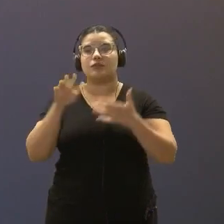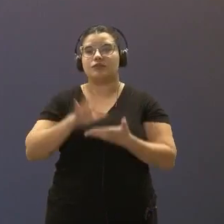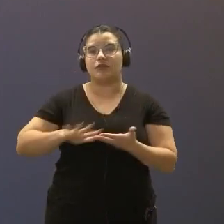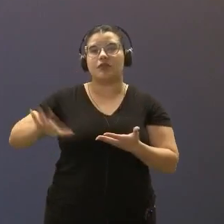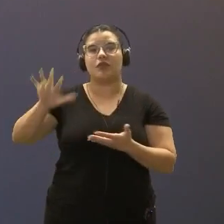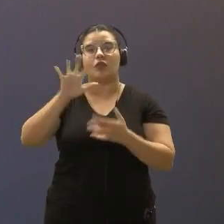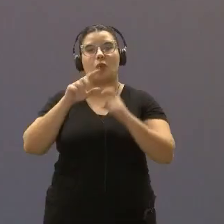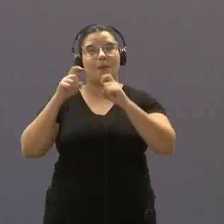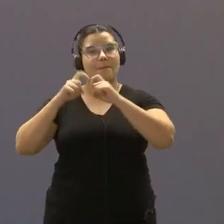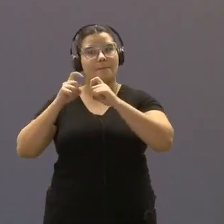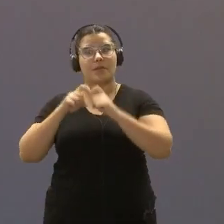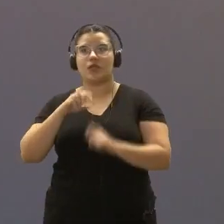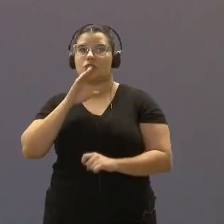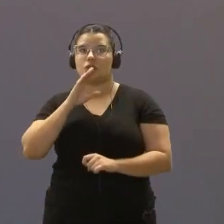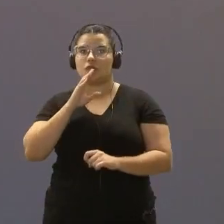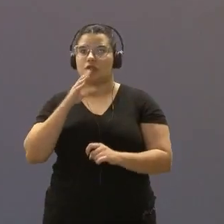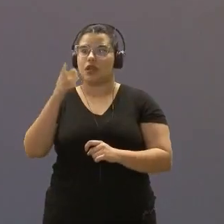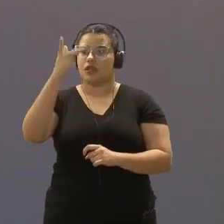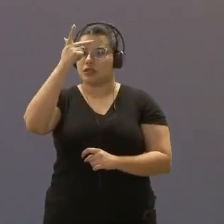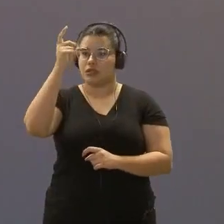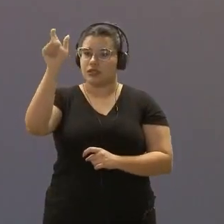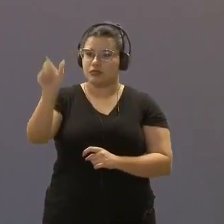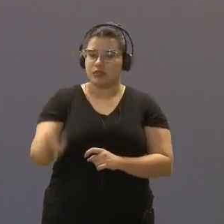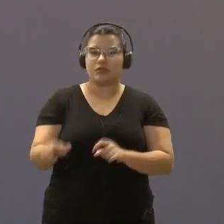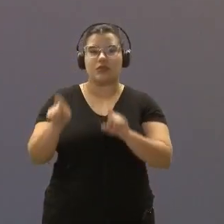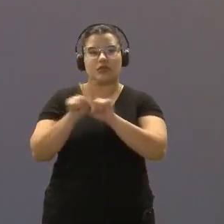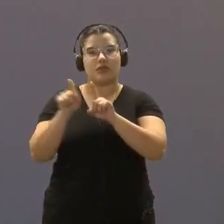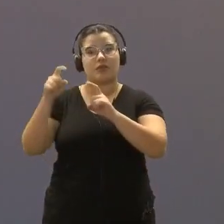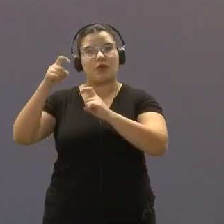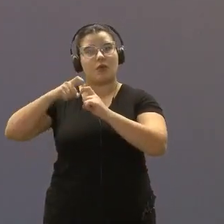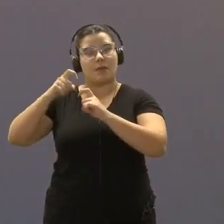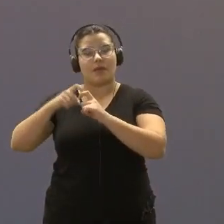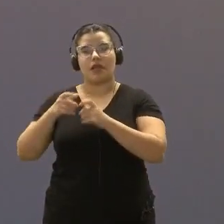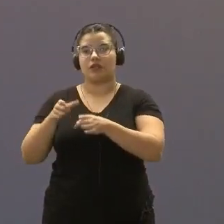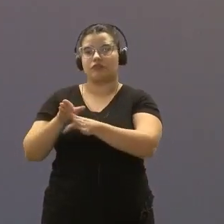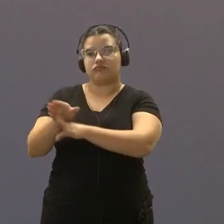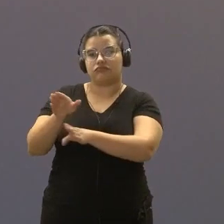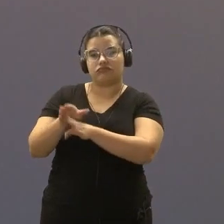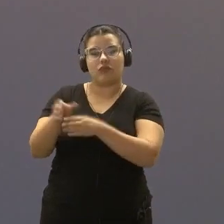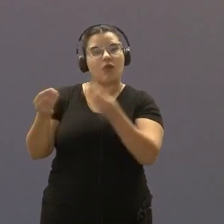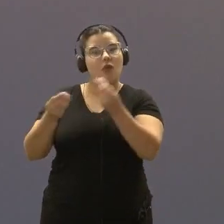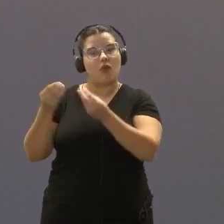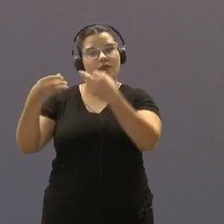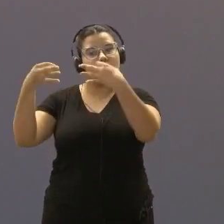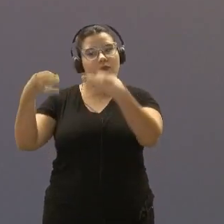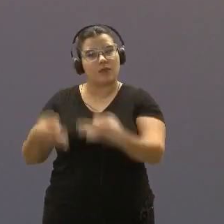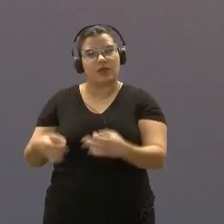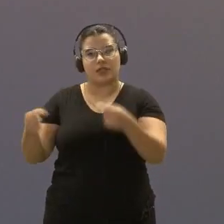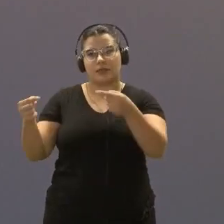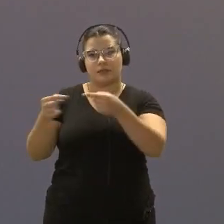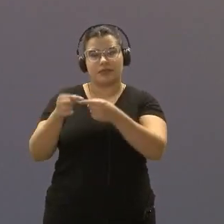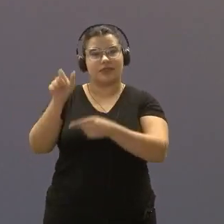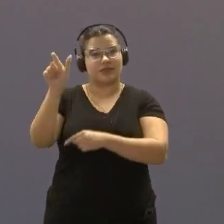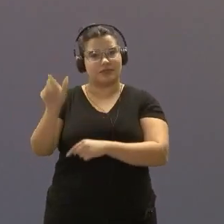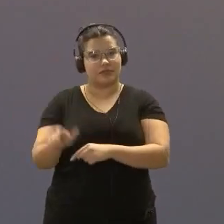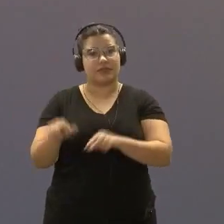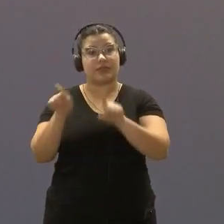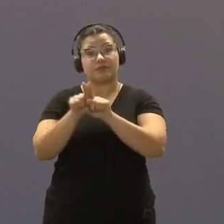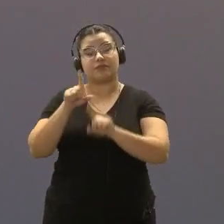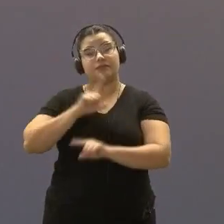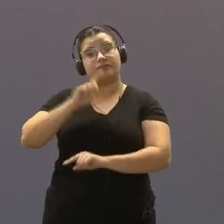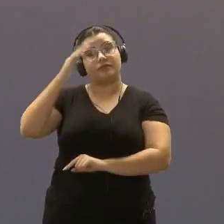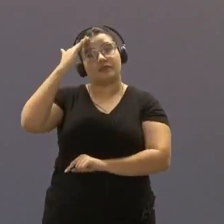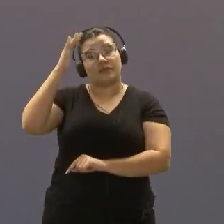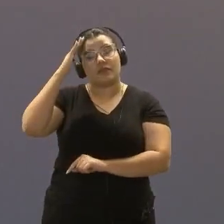de um médico que conhece o seu paciente, de um médico que tem um aconselhamento correto do seu paciente, que entende em